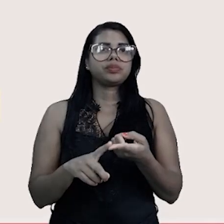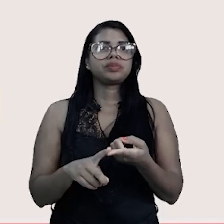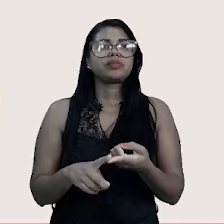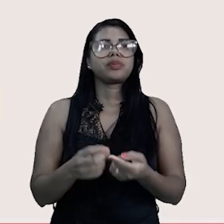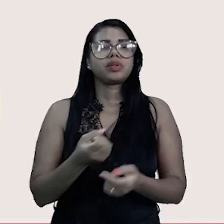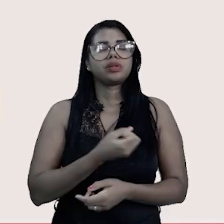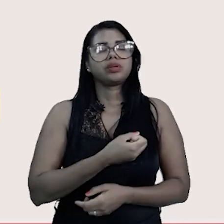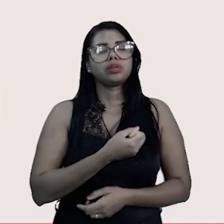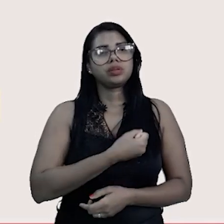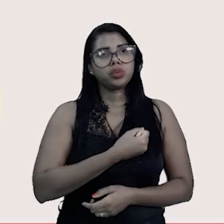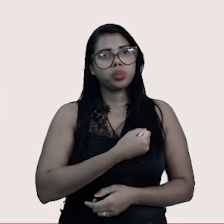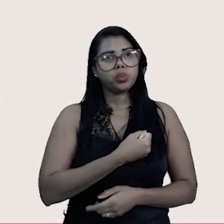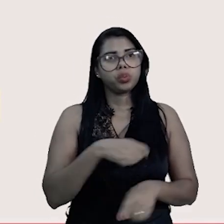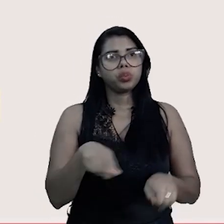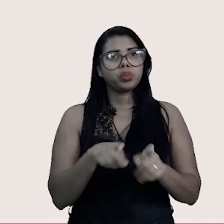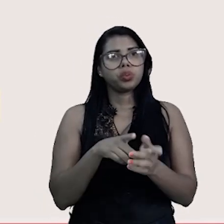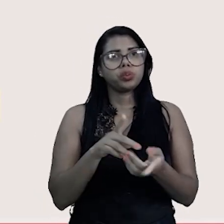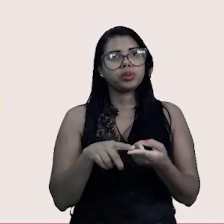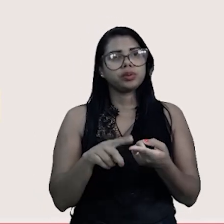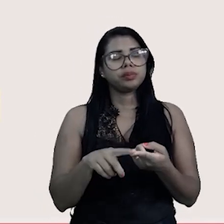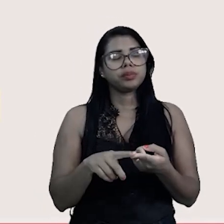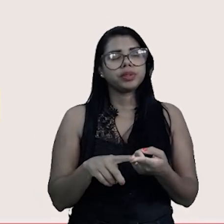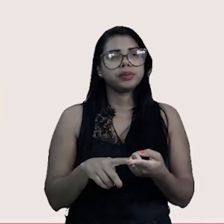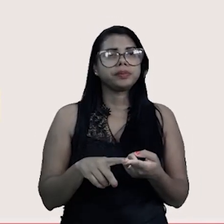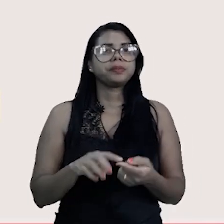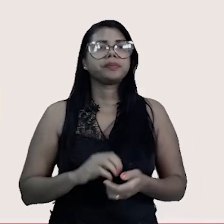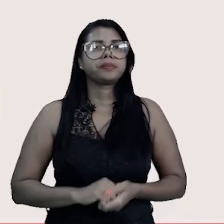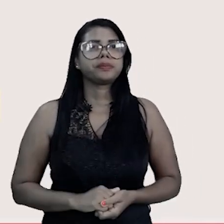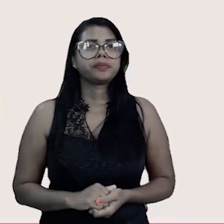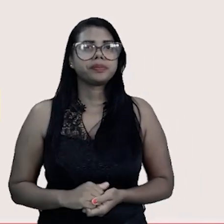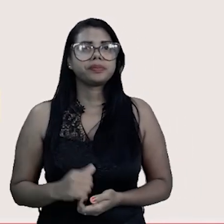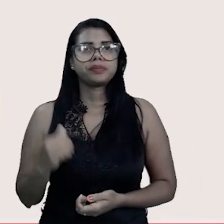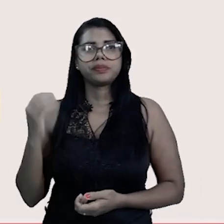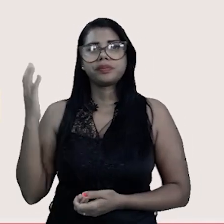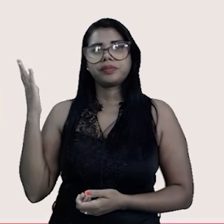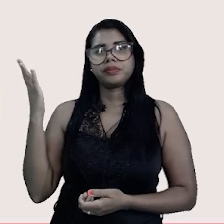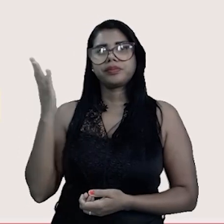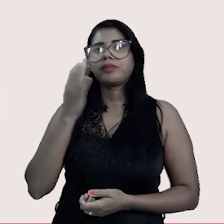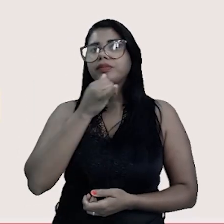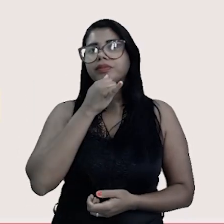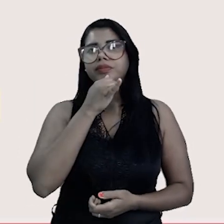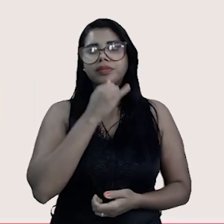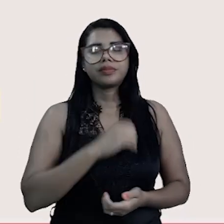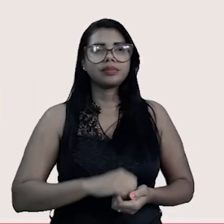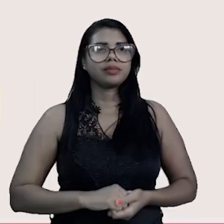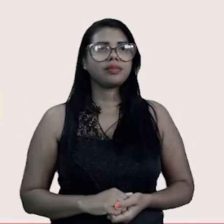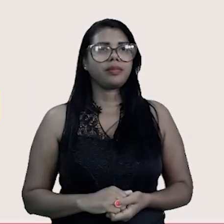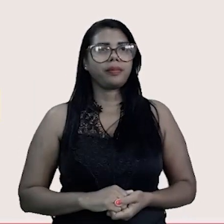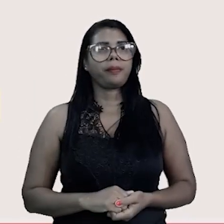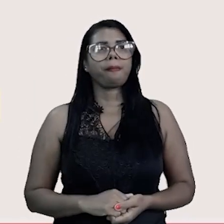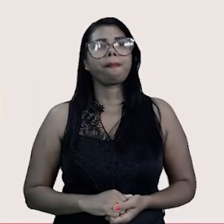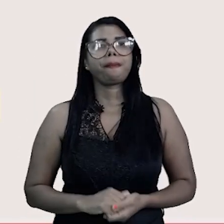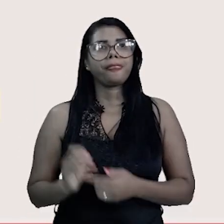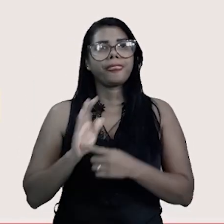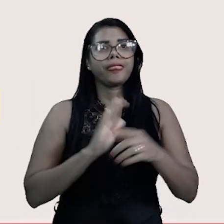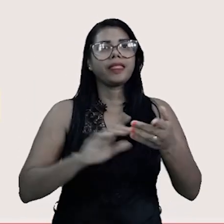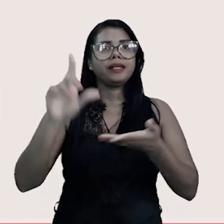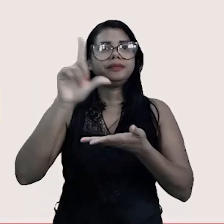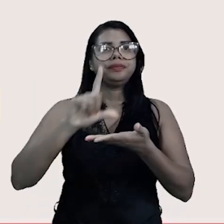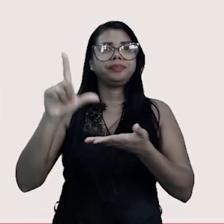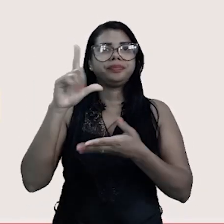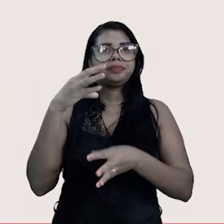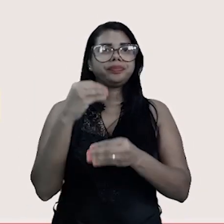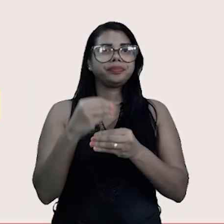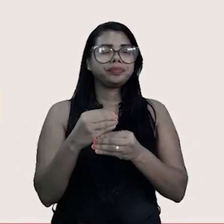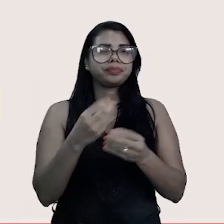ó, a silepse de número, melhor dizendo, olha um exemplo, os Lusíadas glorificou nossa literatura. Observe que aqui